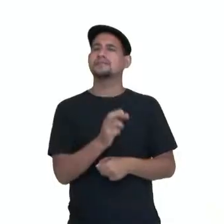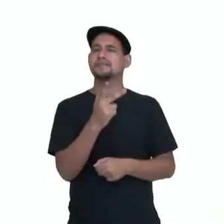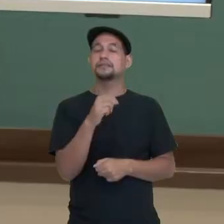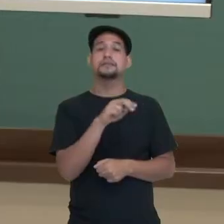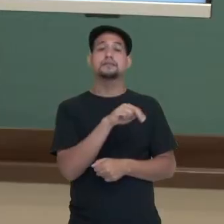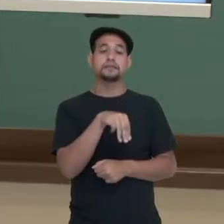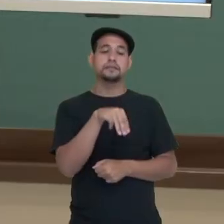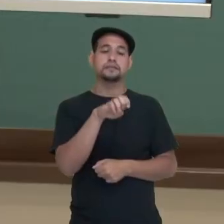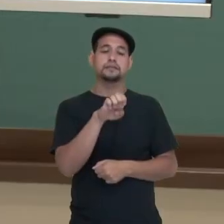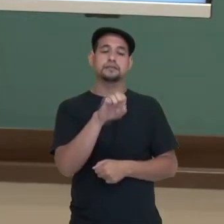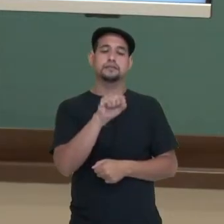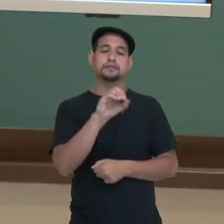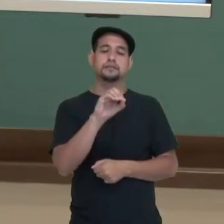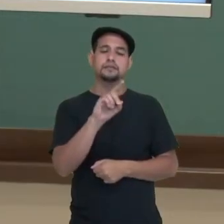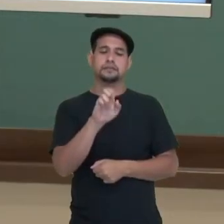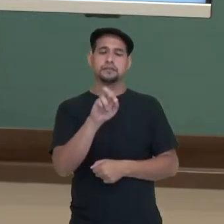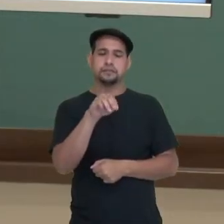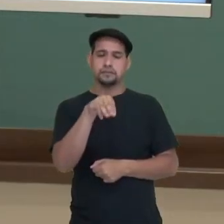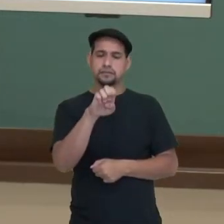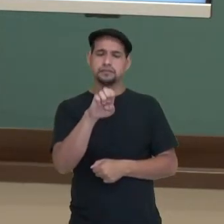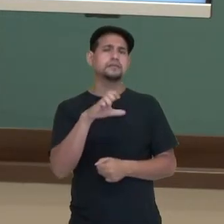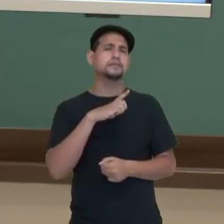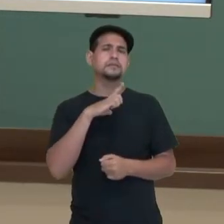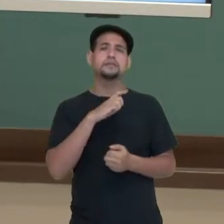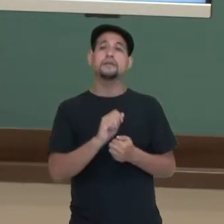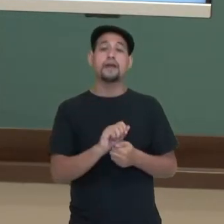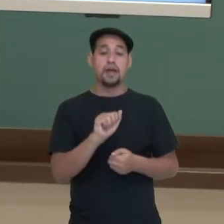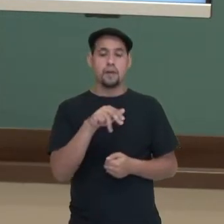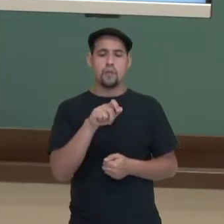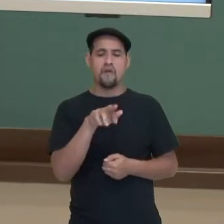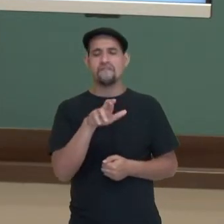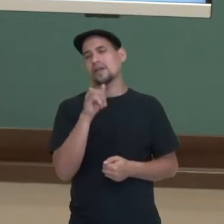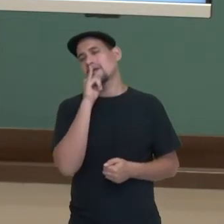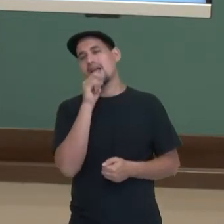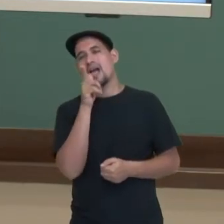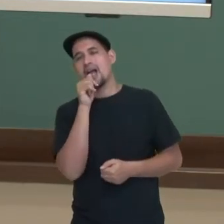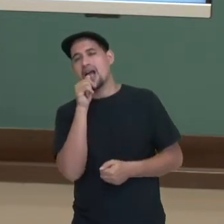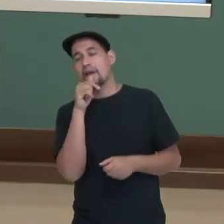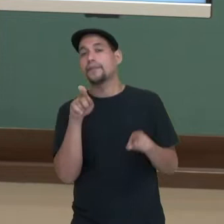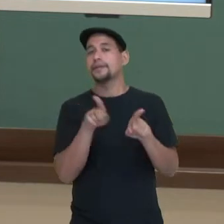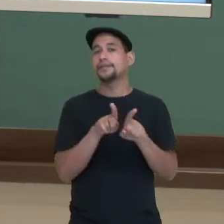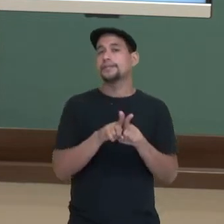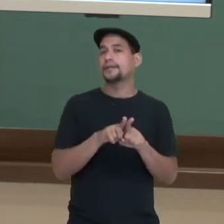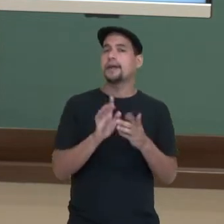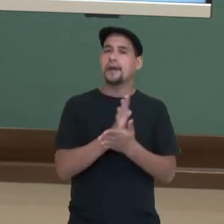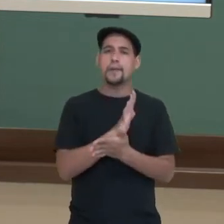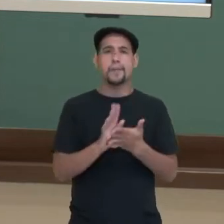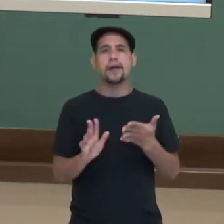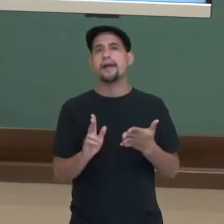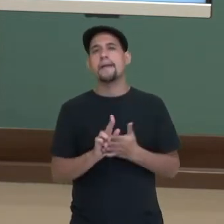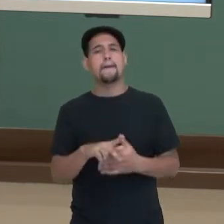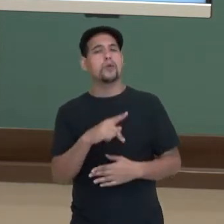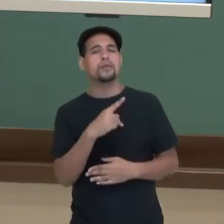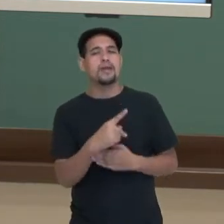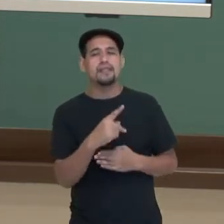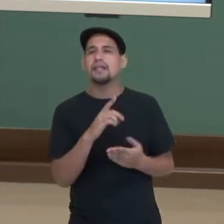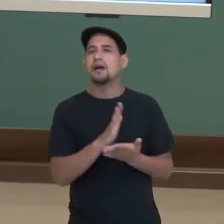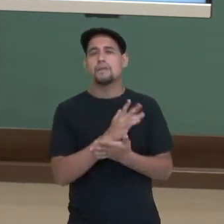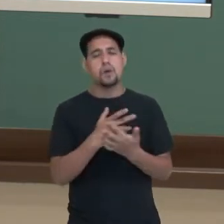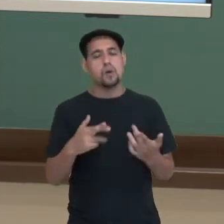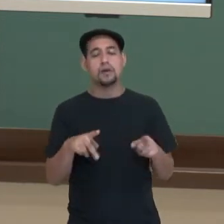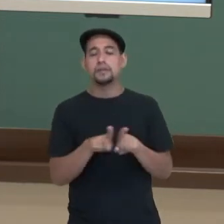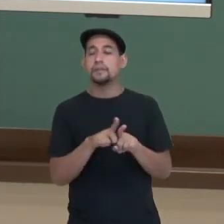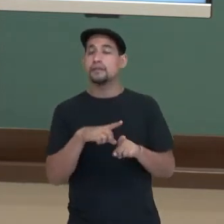mesoderma. Eles são formados por substâncias amorfas, como água, íons, proteínas, né? E também são formados